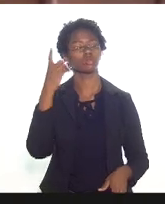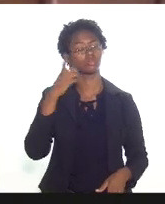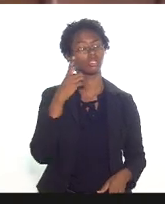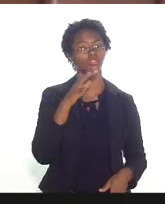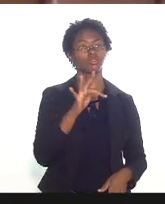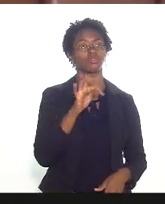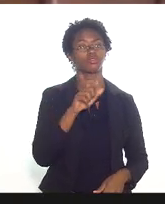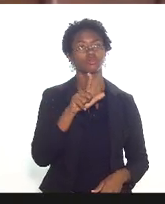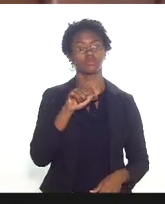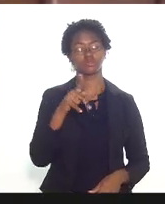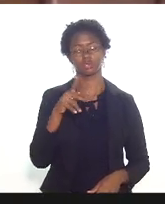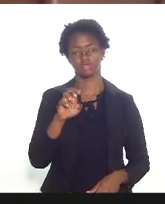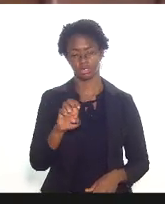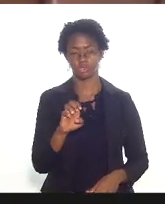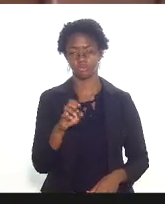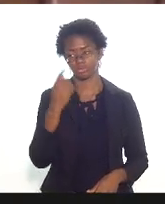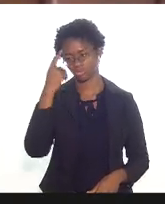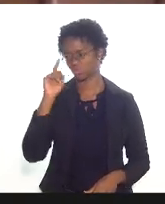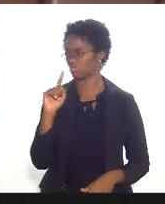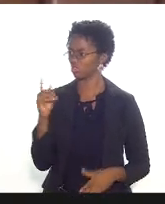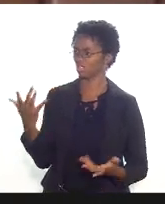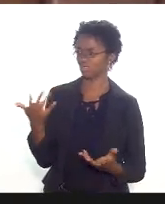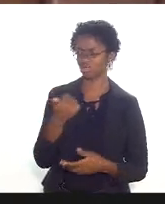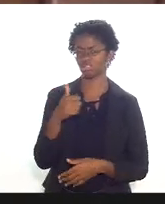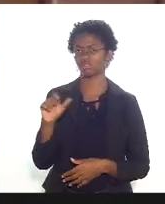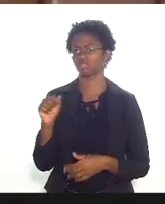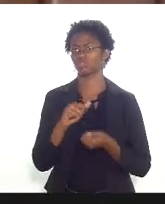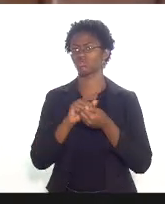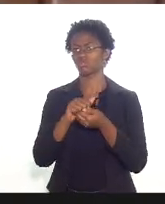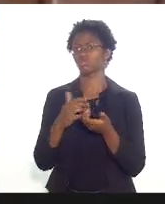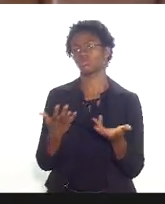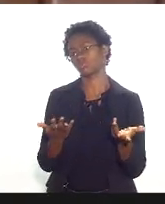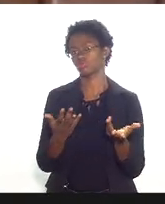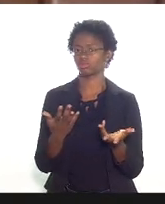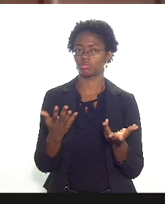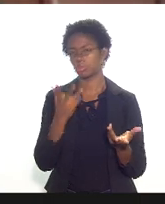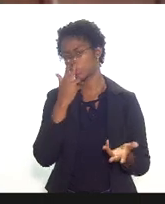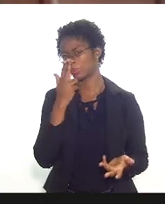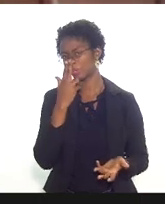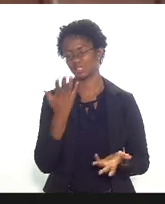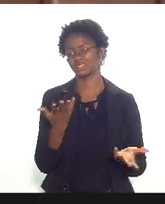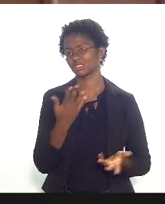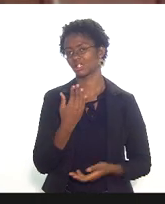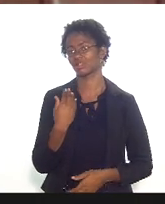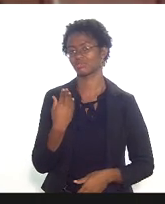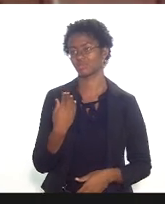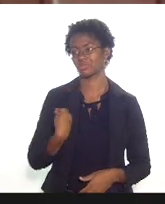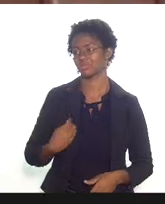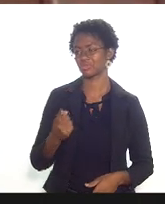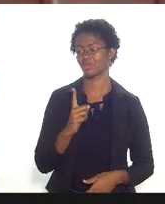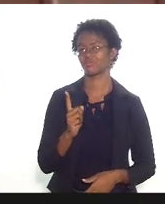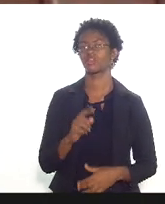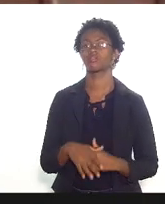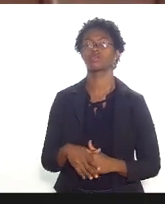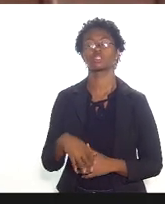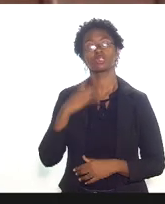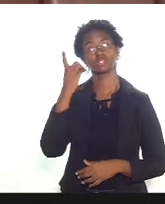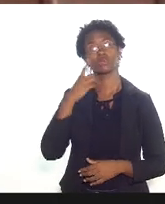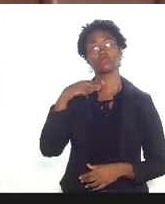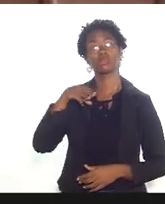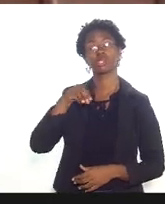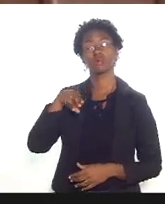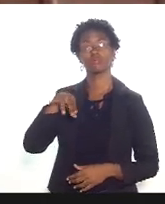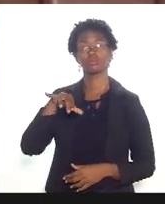também, não sei se a assessoria dele está por aí, parece que ele caiu. Deputada Mônica Francisco vota